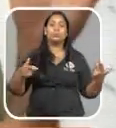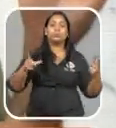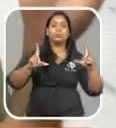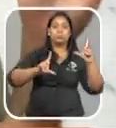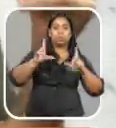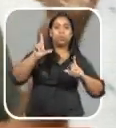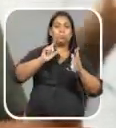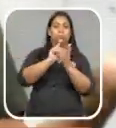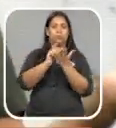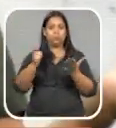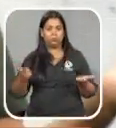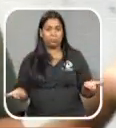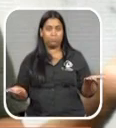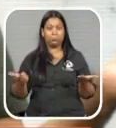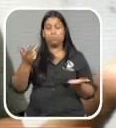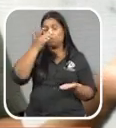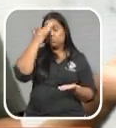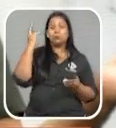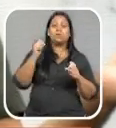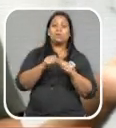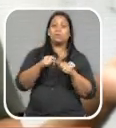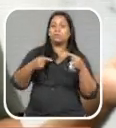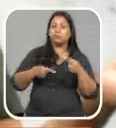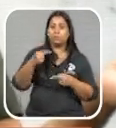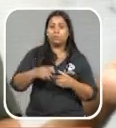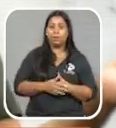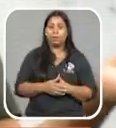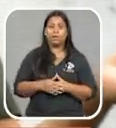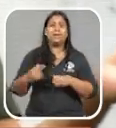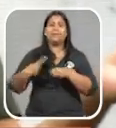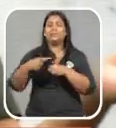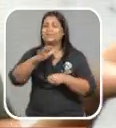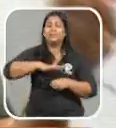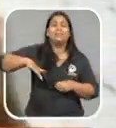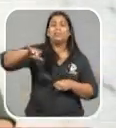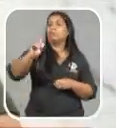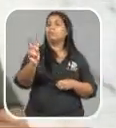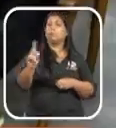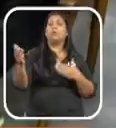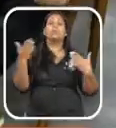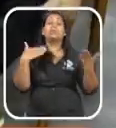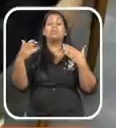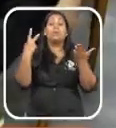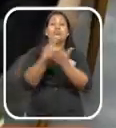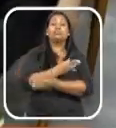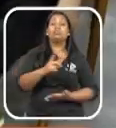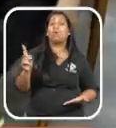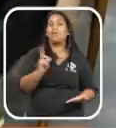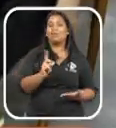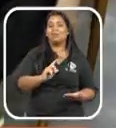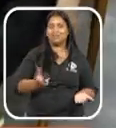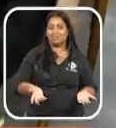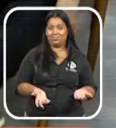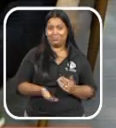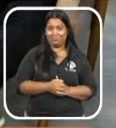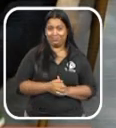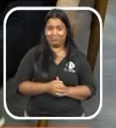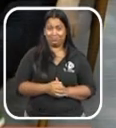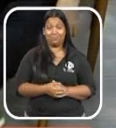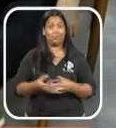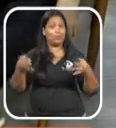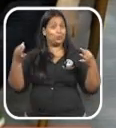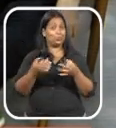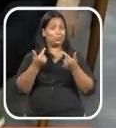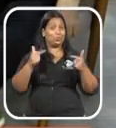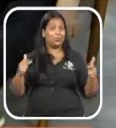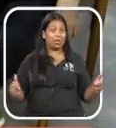Nem fala na cidade, porque o debate acaba não acontecendo como deveria. Ele não acontece. Não é justo você cobrar uma posição de uma pessoa que ela não